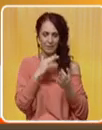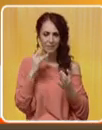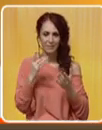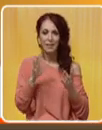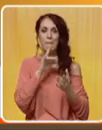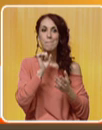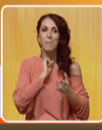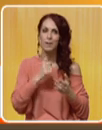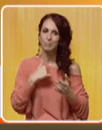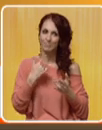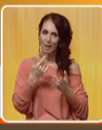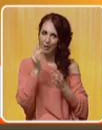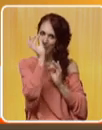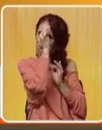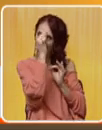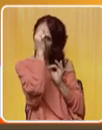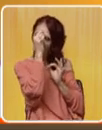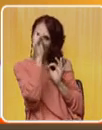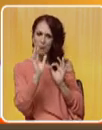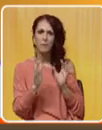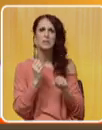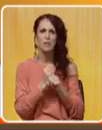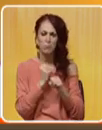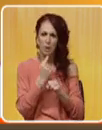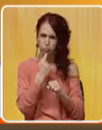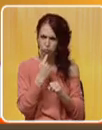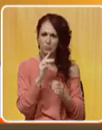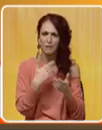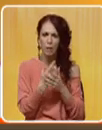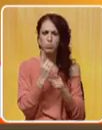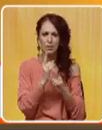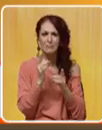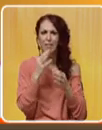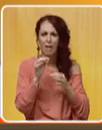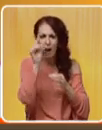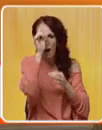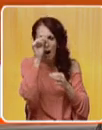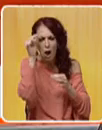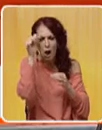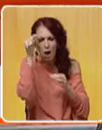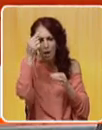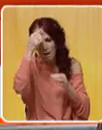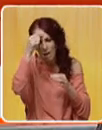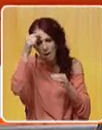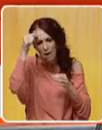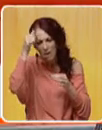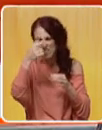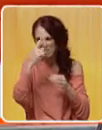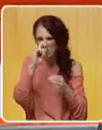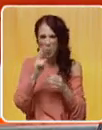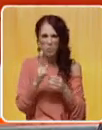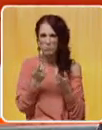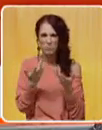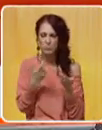criada pela minha mãe po mas aquilo dava trabalho aquil tinha que se enrolar certamente comos D eu não me lembro muito